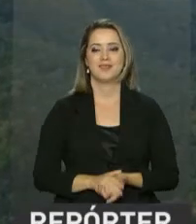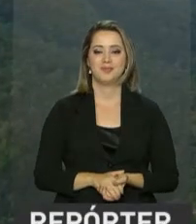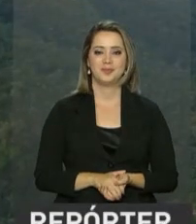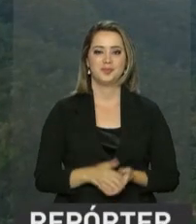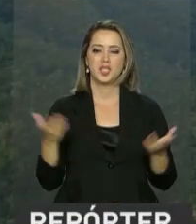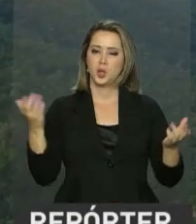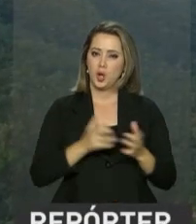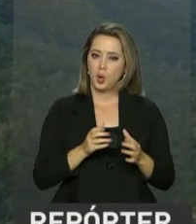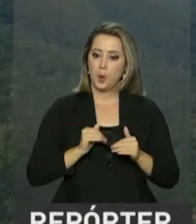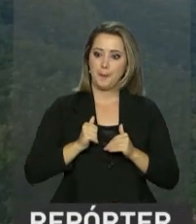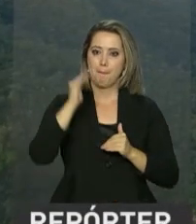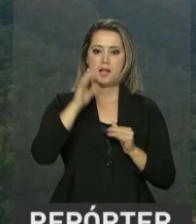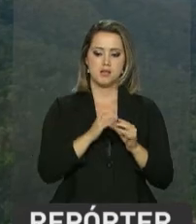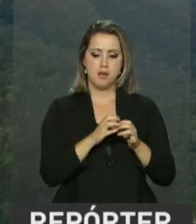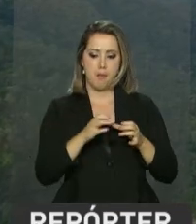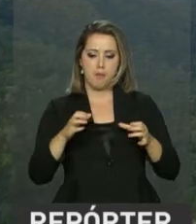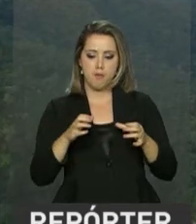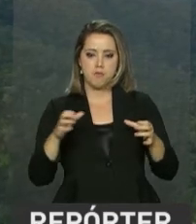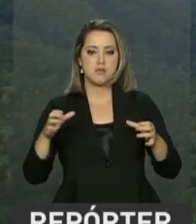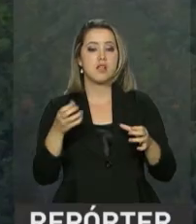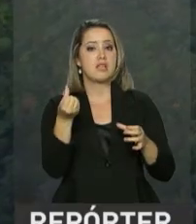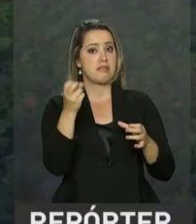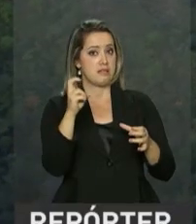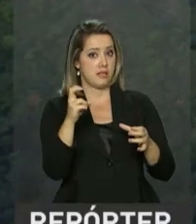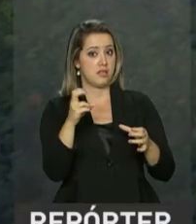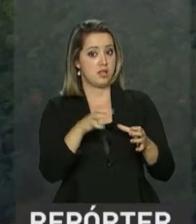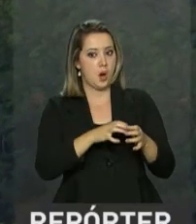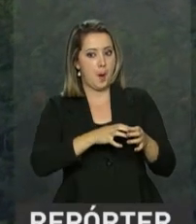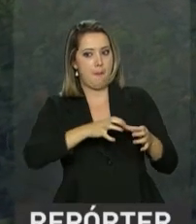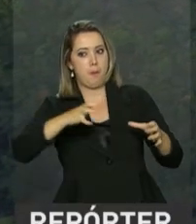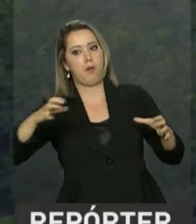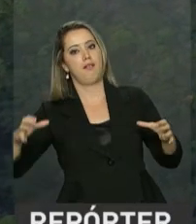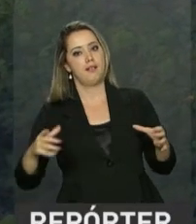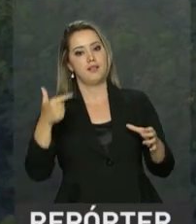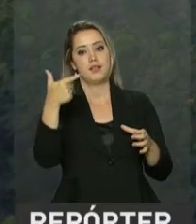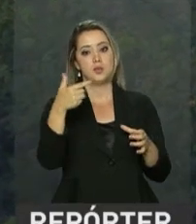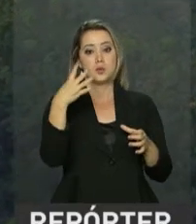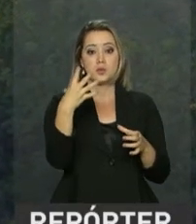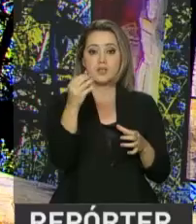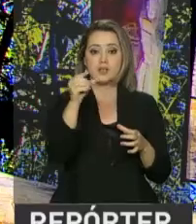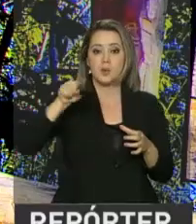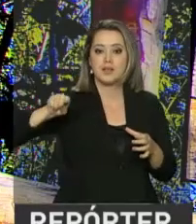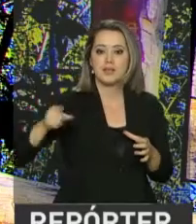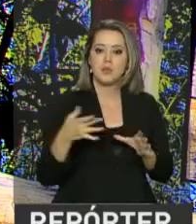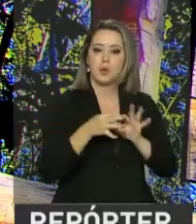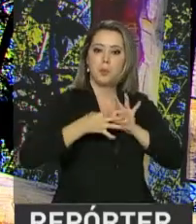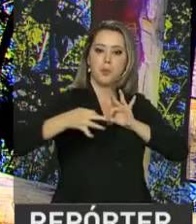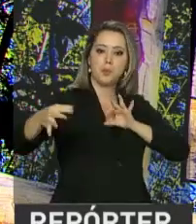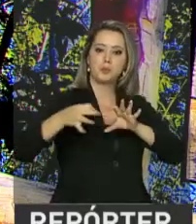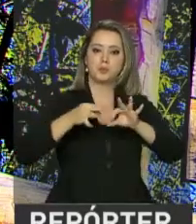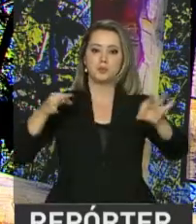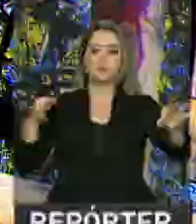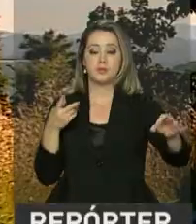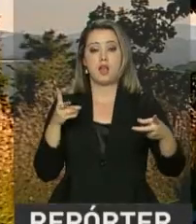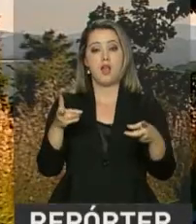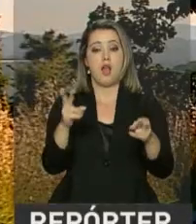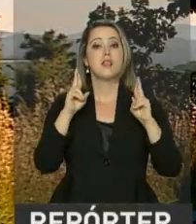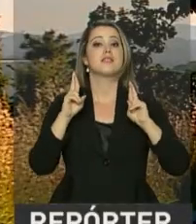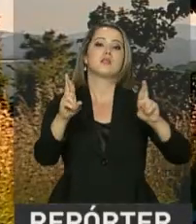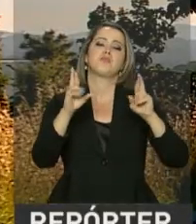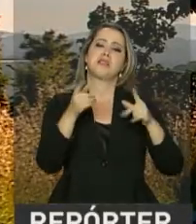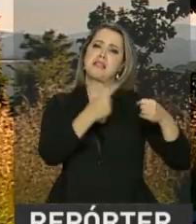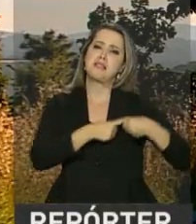recente expansão do parque de 65 mil para 240 mil hectares a expectativa nas cidades e povoados